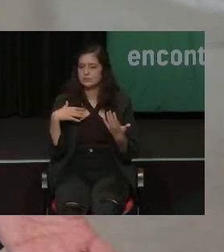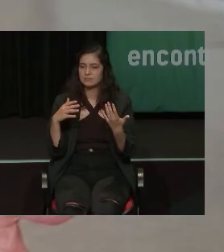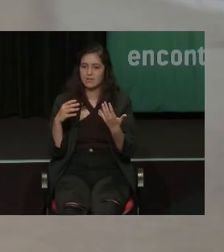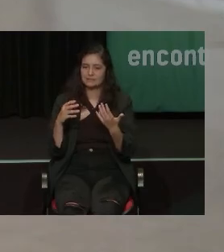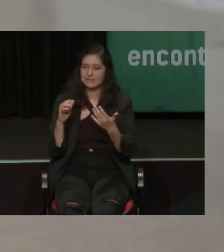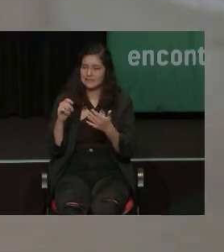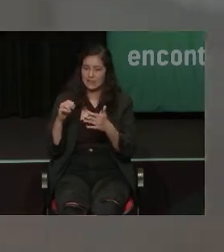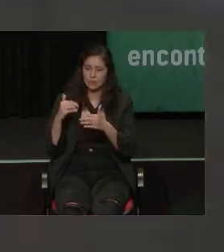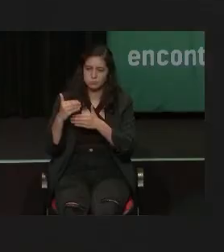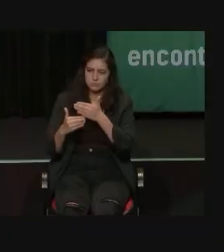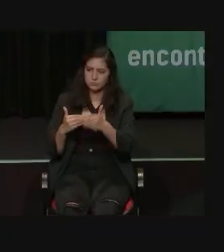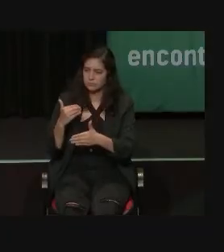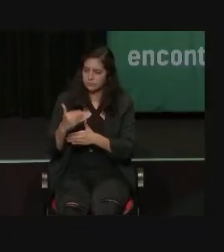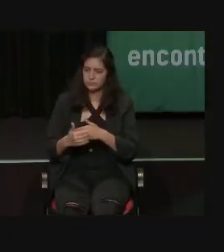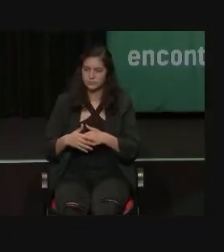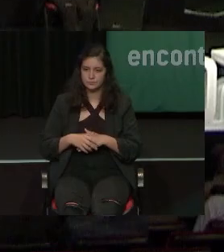milénios.